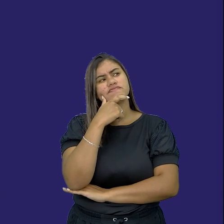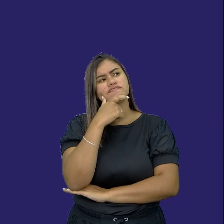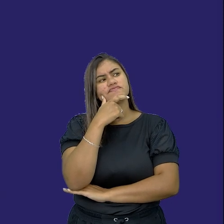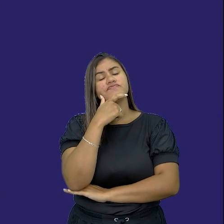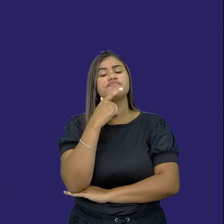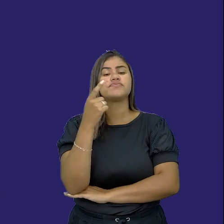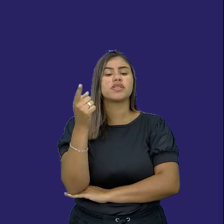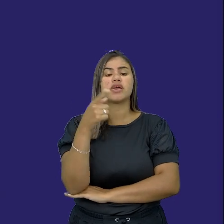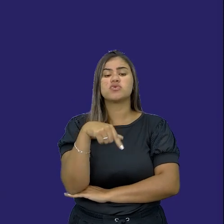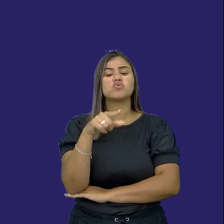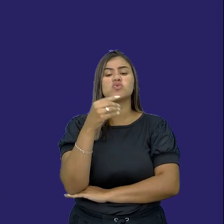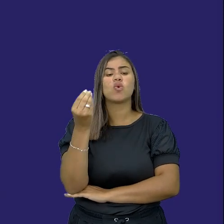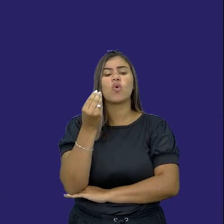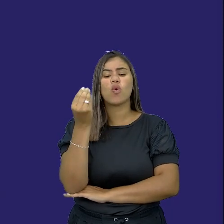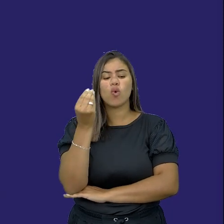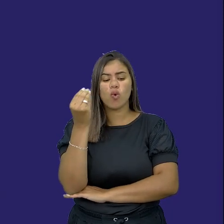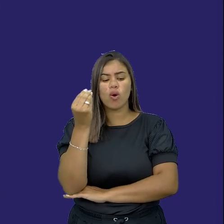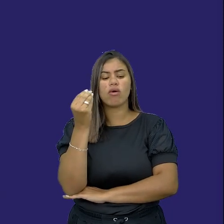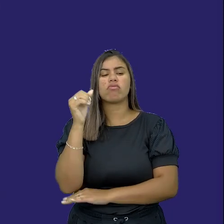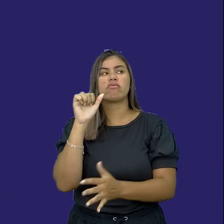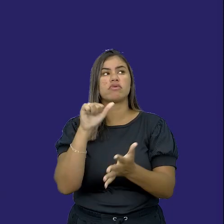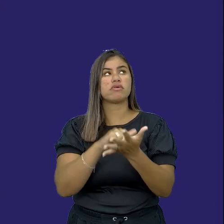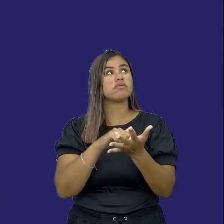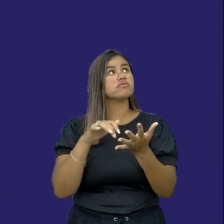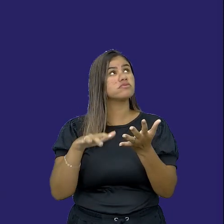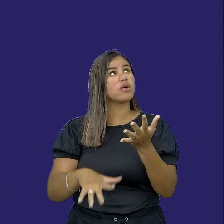pensar pelo menos uma atividade